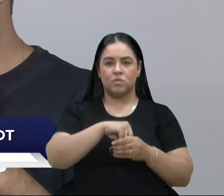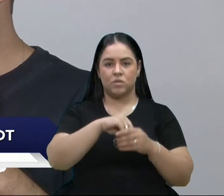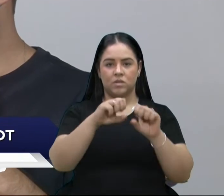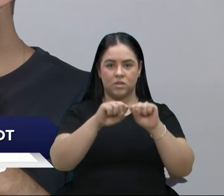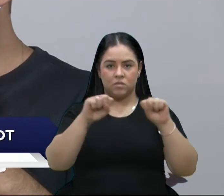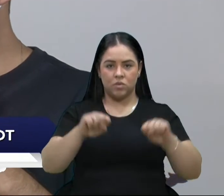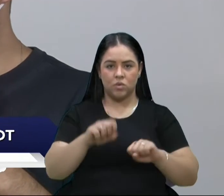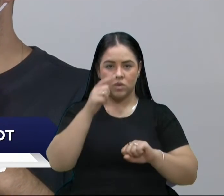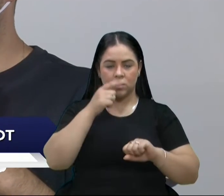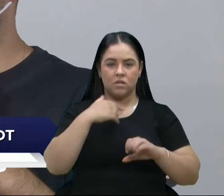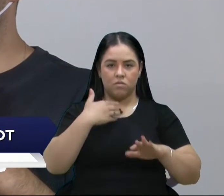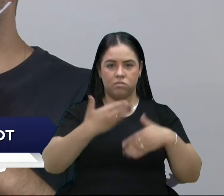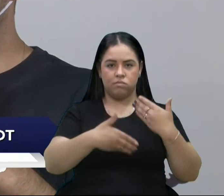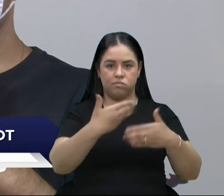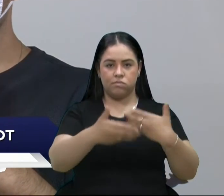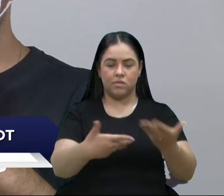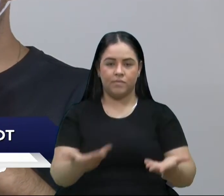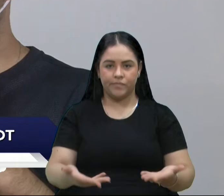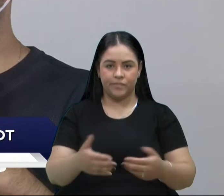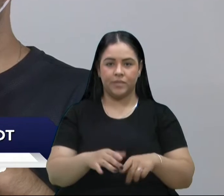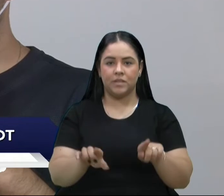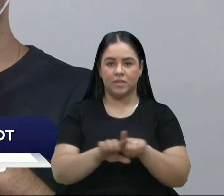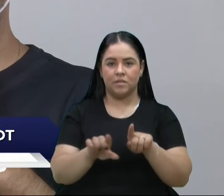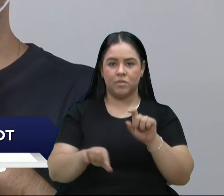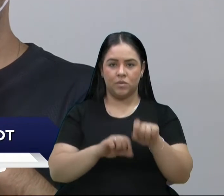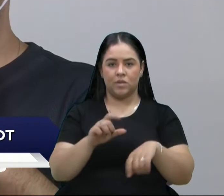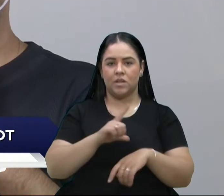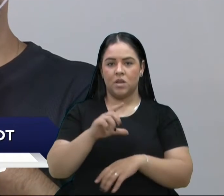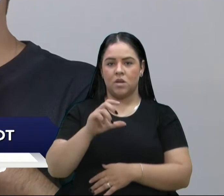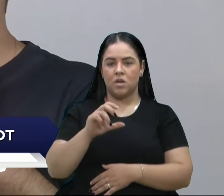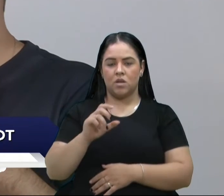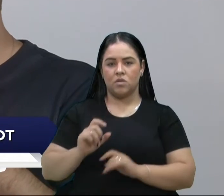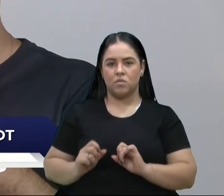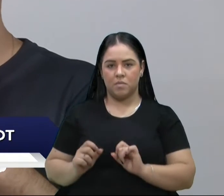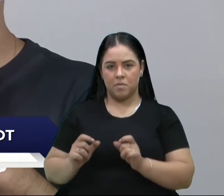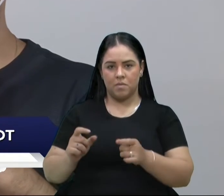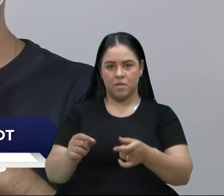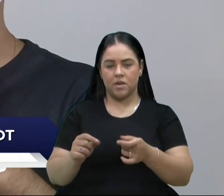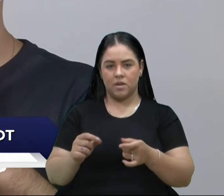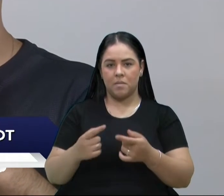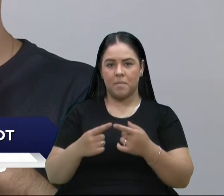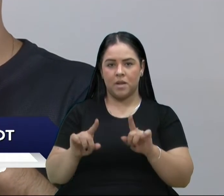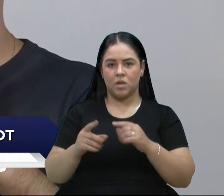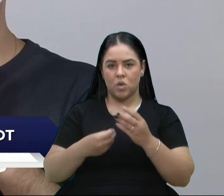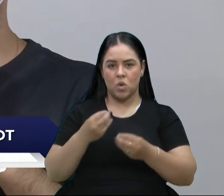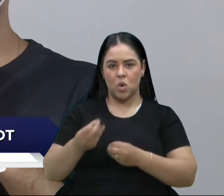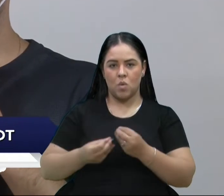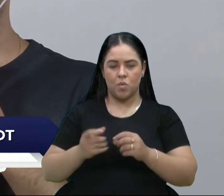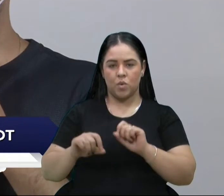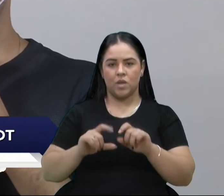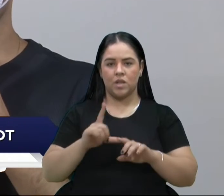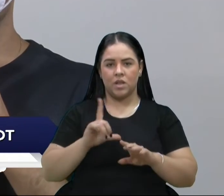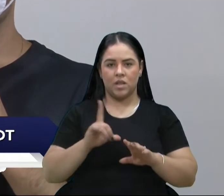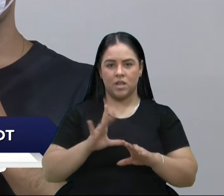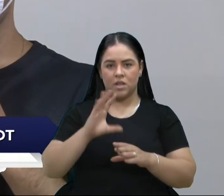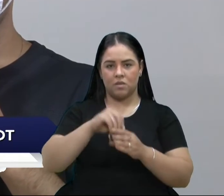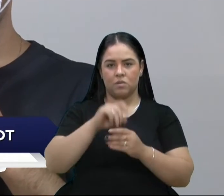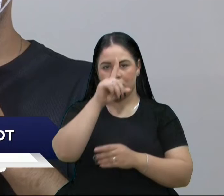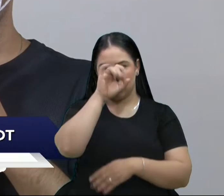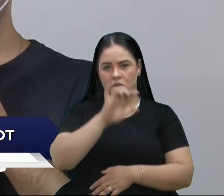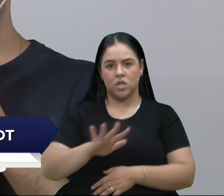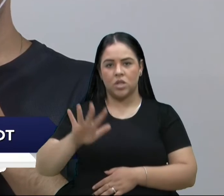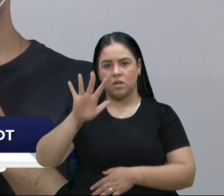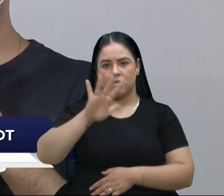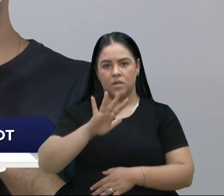conseguir gerar o fluxo, né? E também na questão de oncologia. Mas com o credenciamento do Hospital Geral nessa